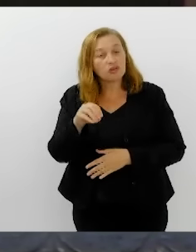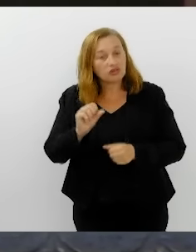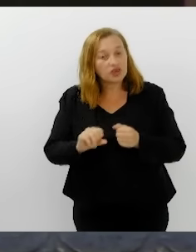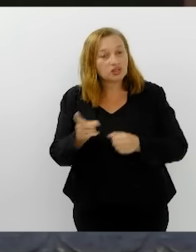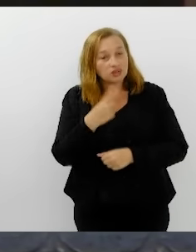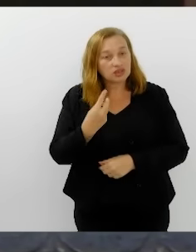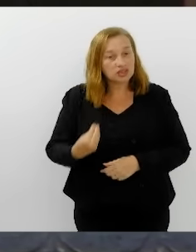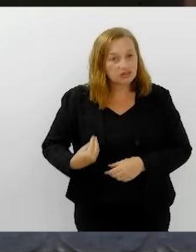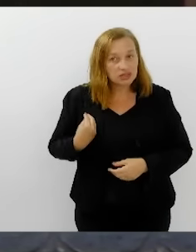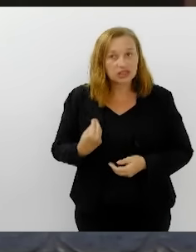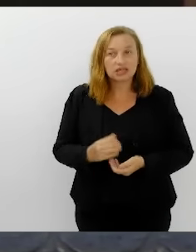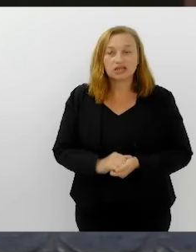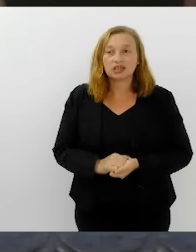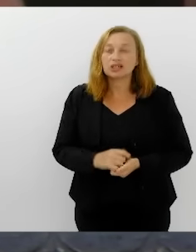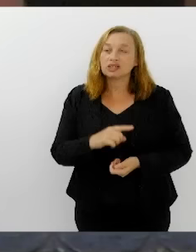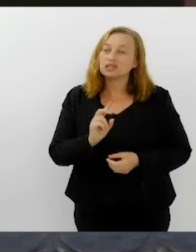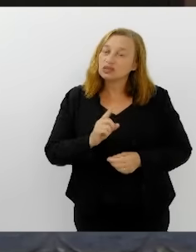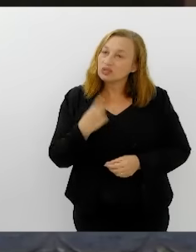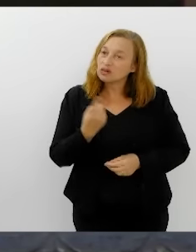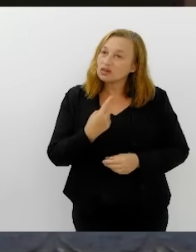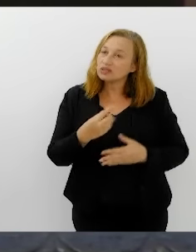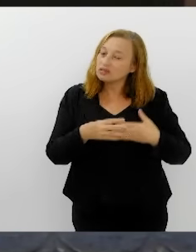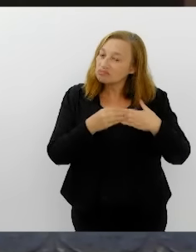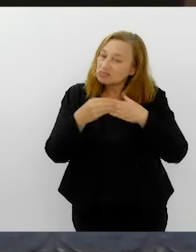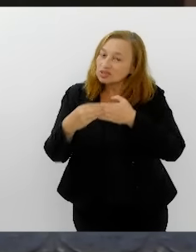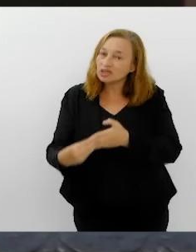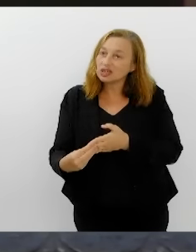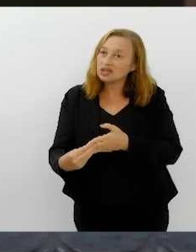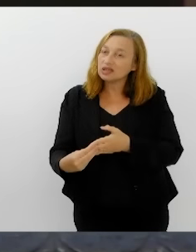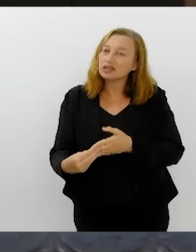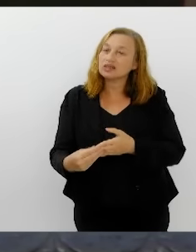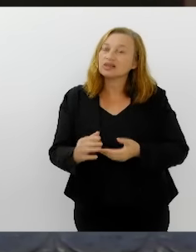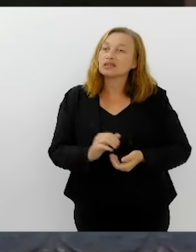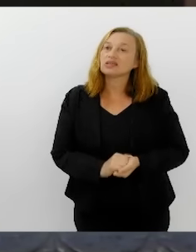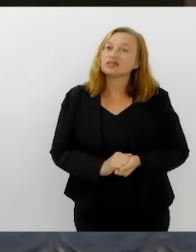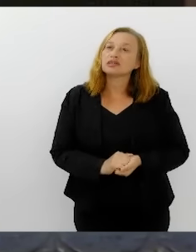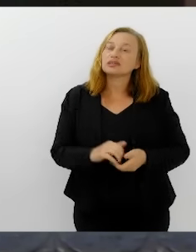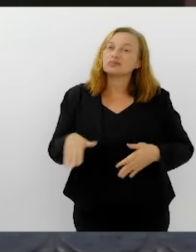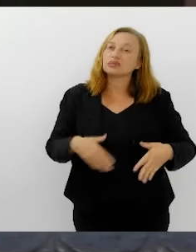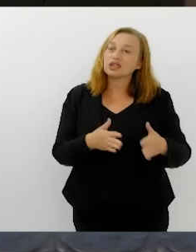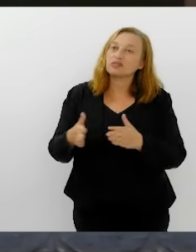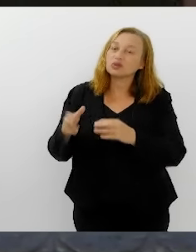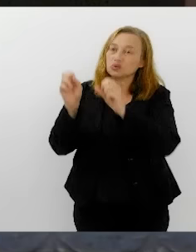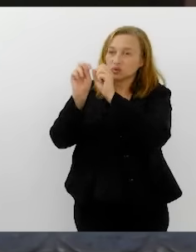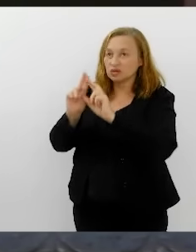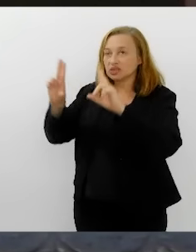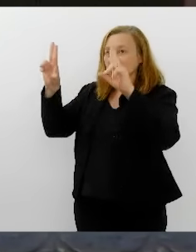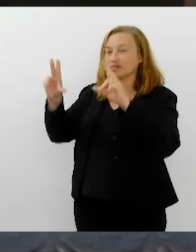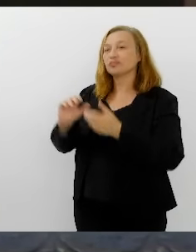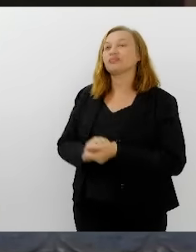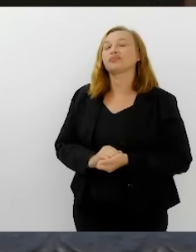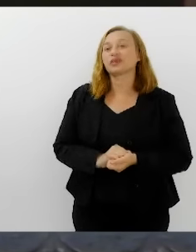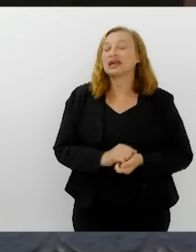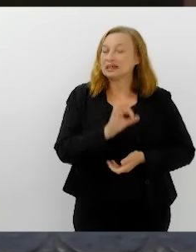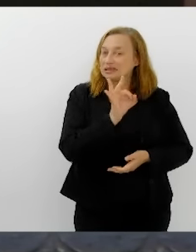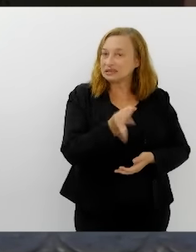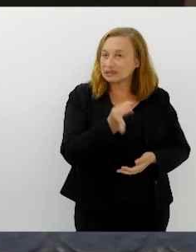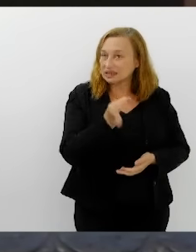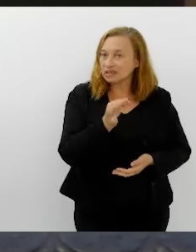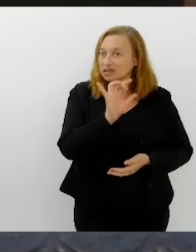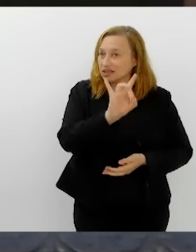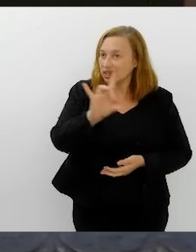vida. A gente está sendo arrastado para o caminho do céu. E pode ter certeza que cada